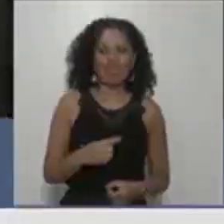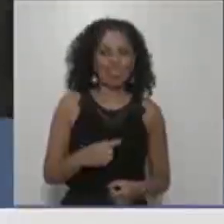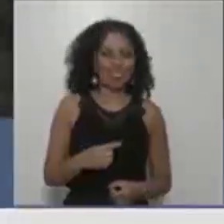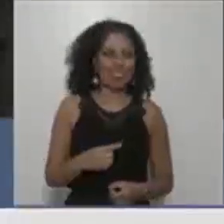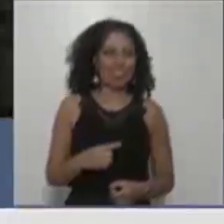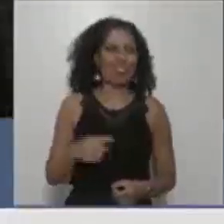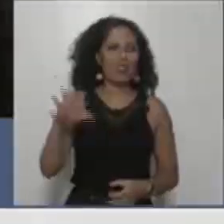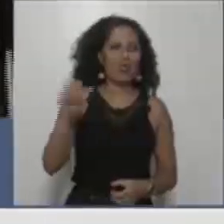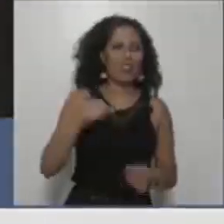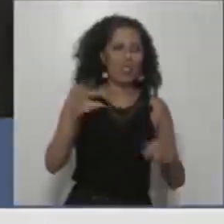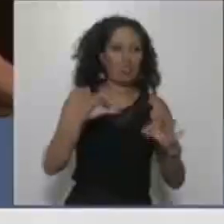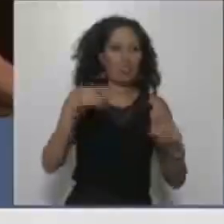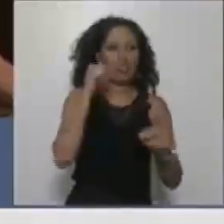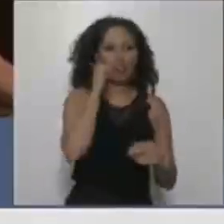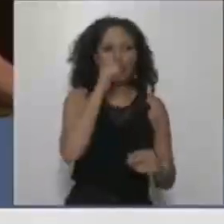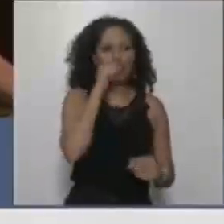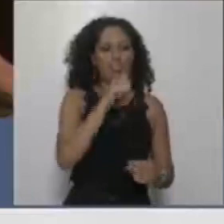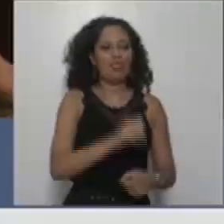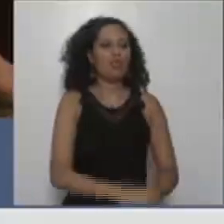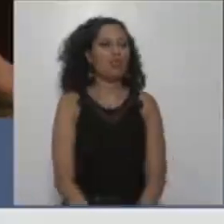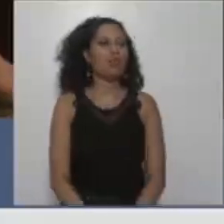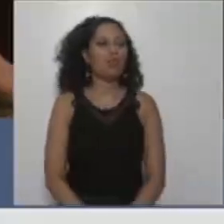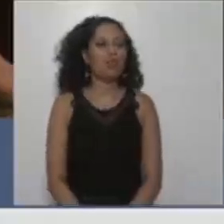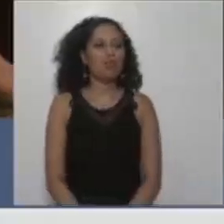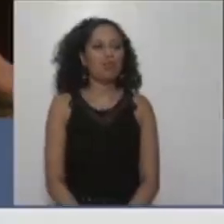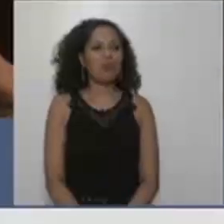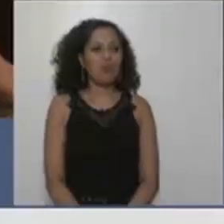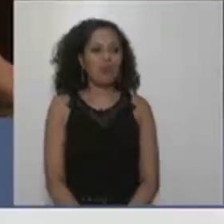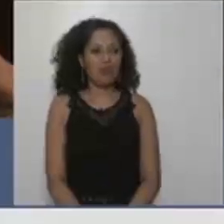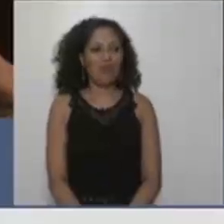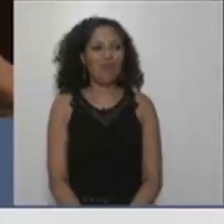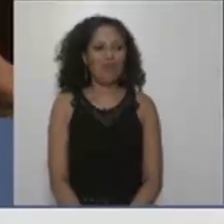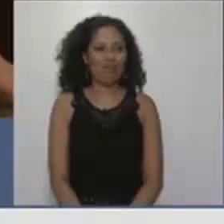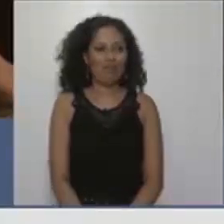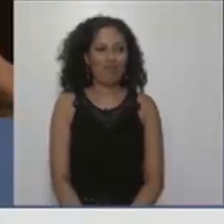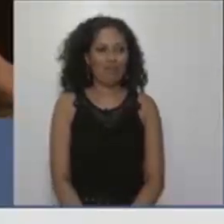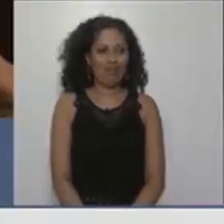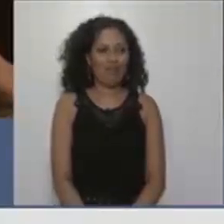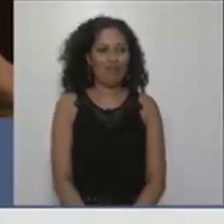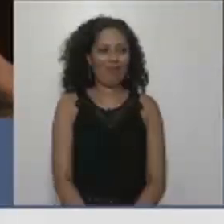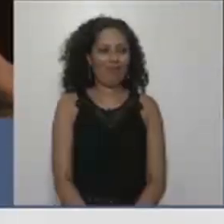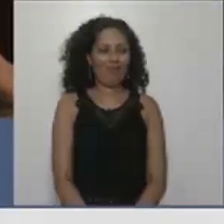com bobagem. Muito obrigado. Deputada Alexandre, pode ser rapidinho.